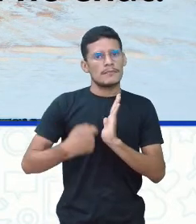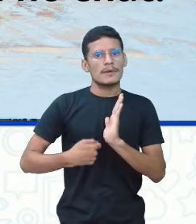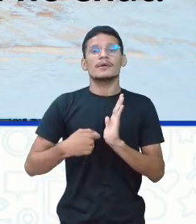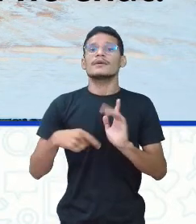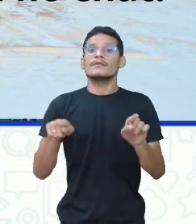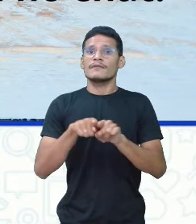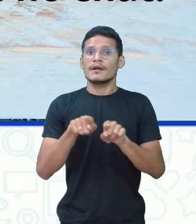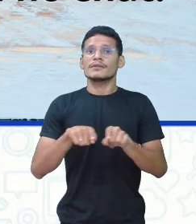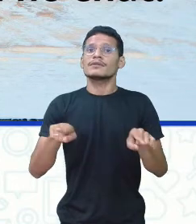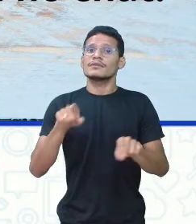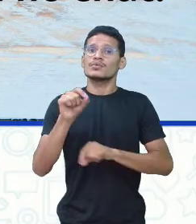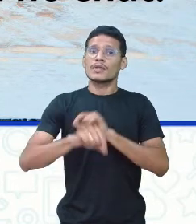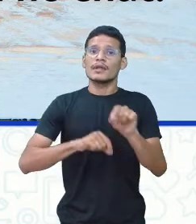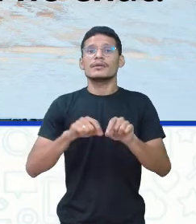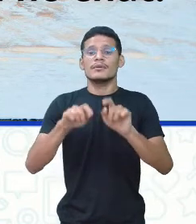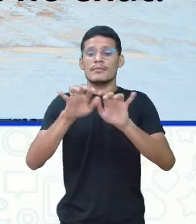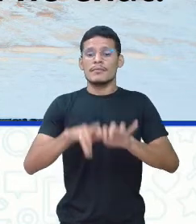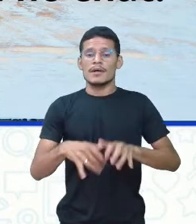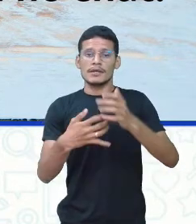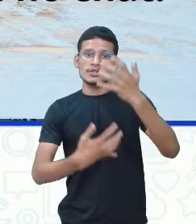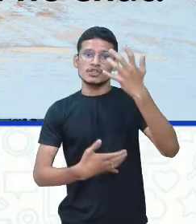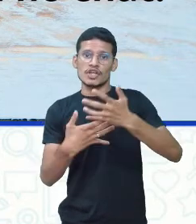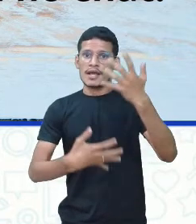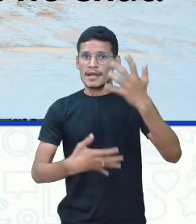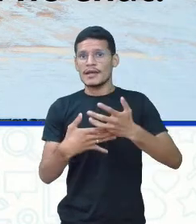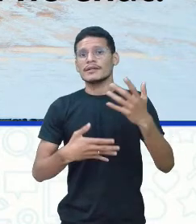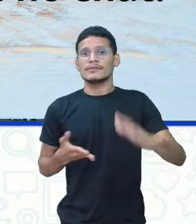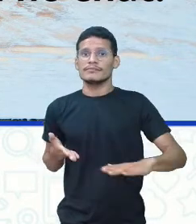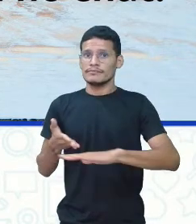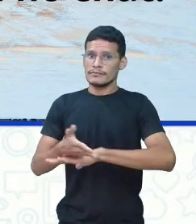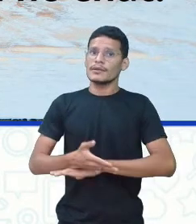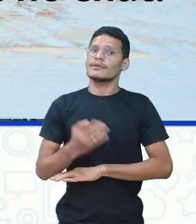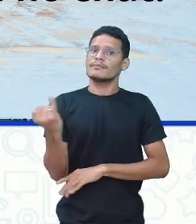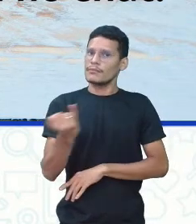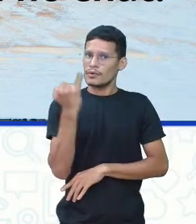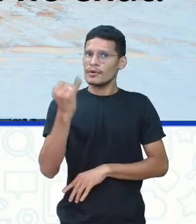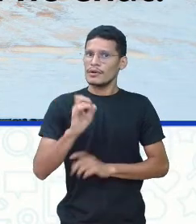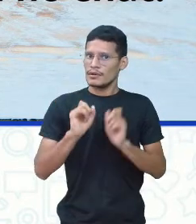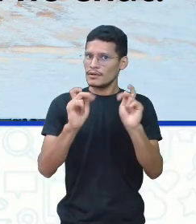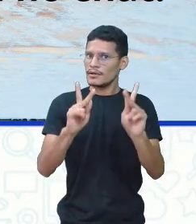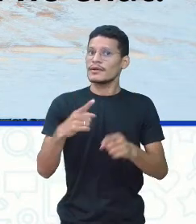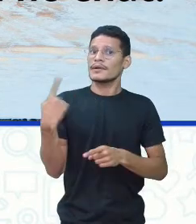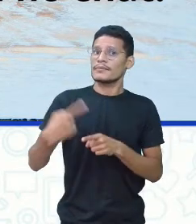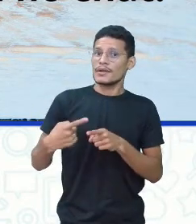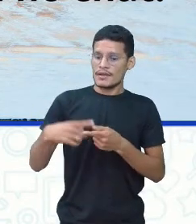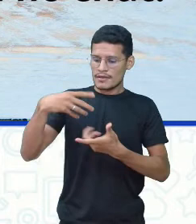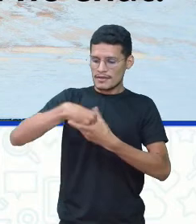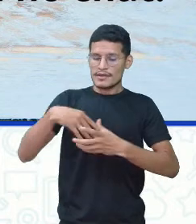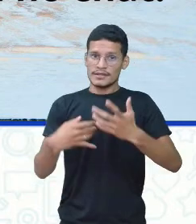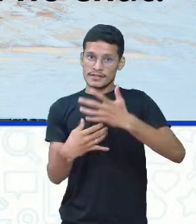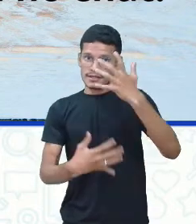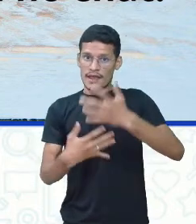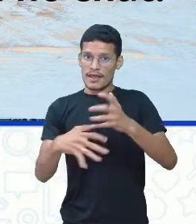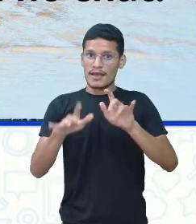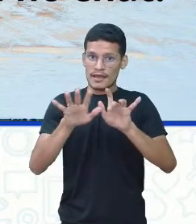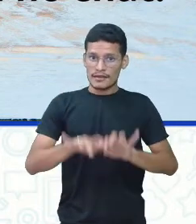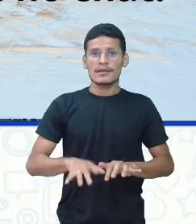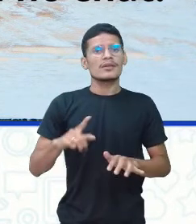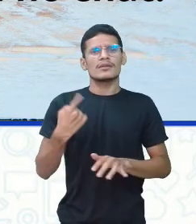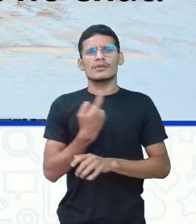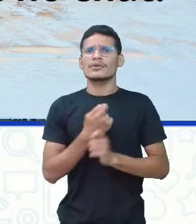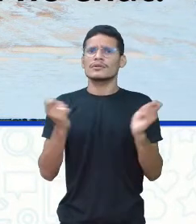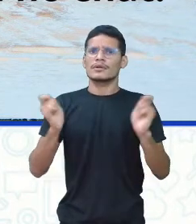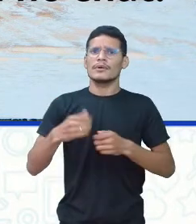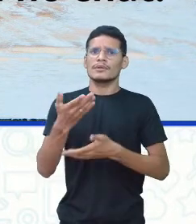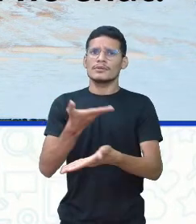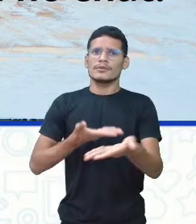o login no chat, que é algo essencial, tá certo? Porque pelo chat a gente pode